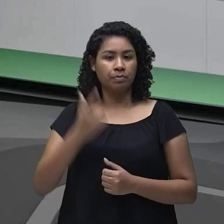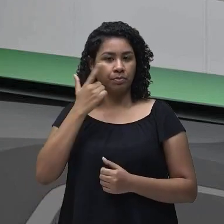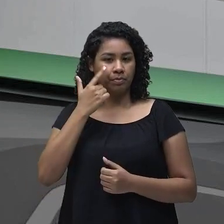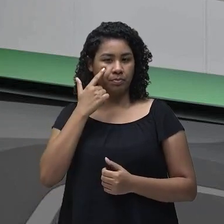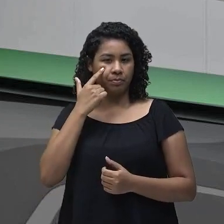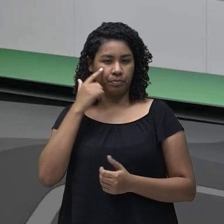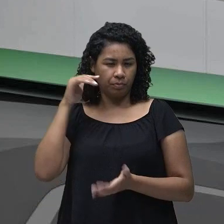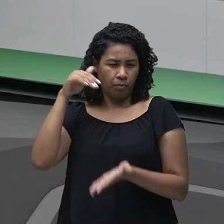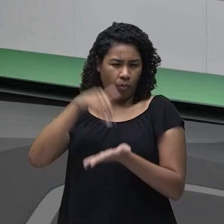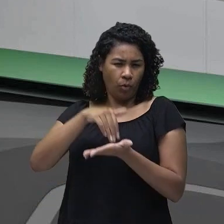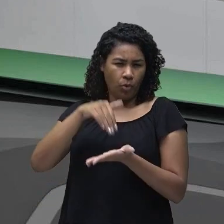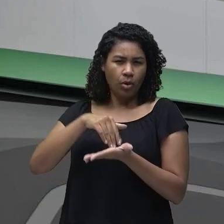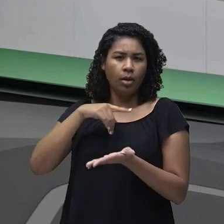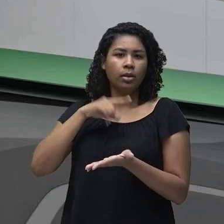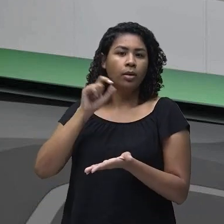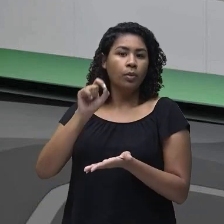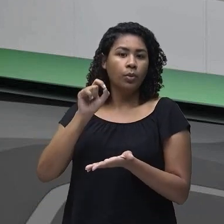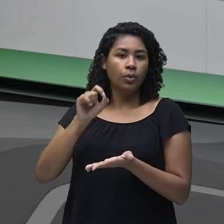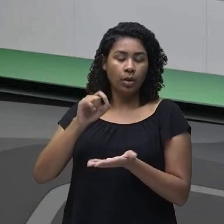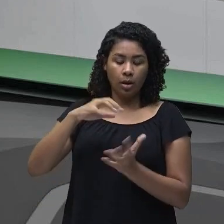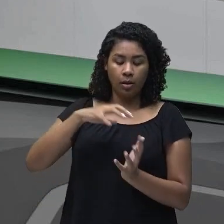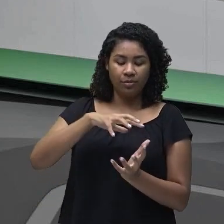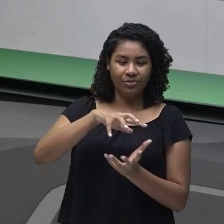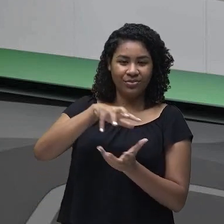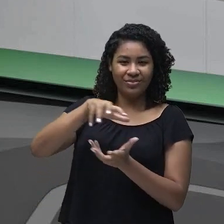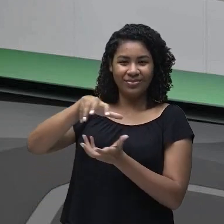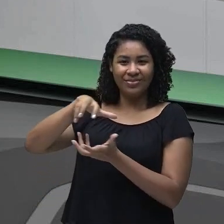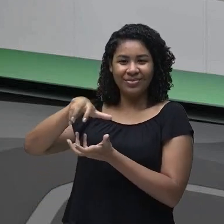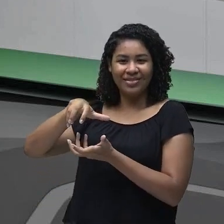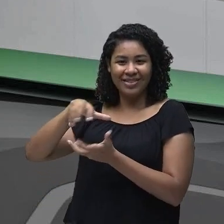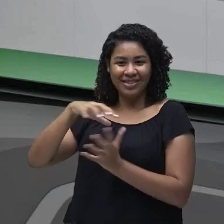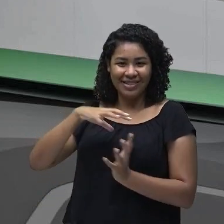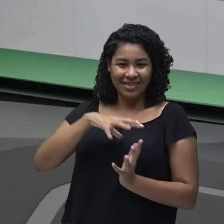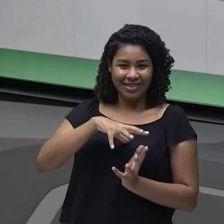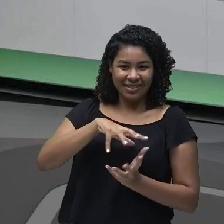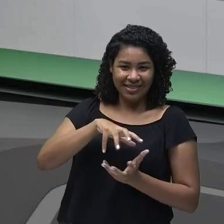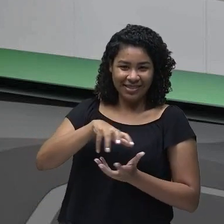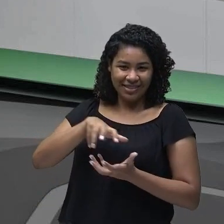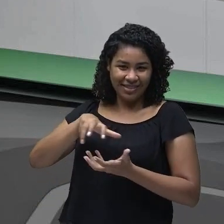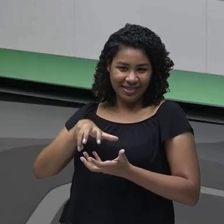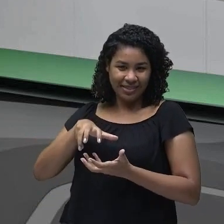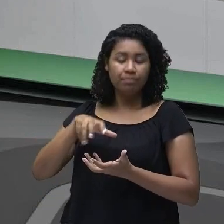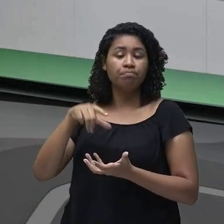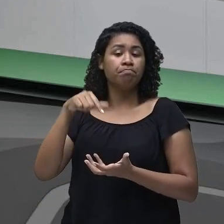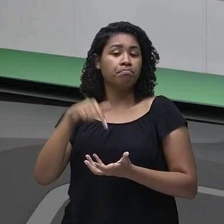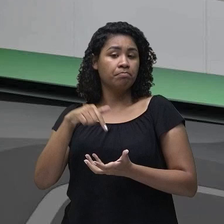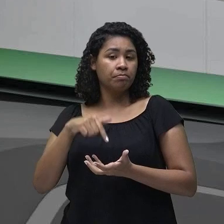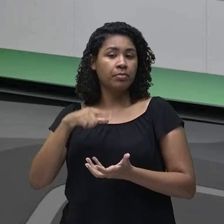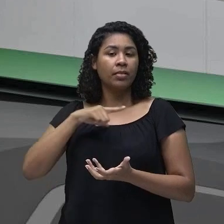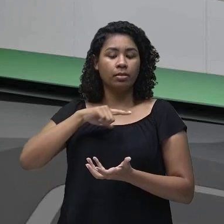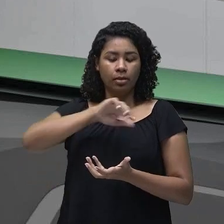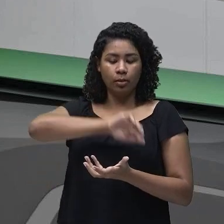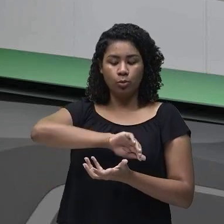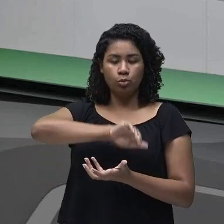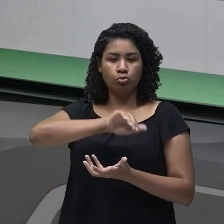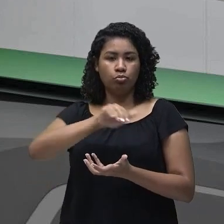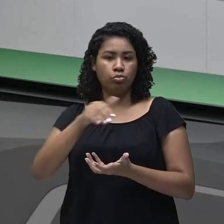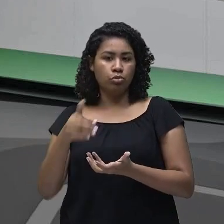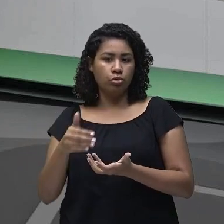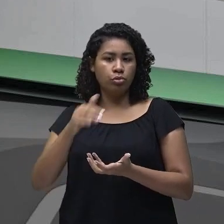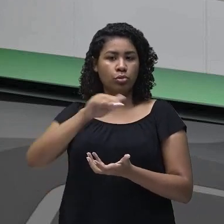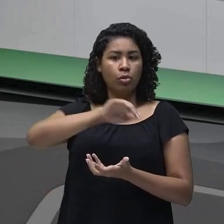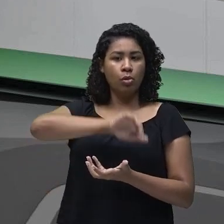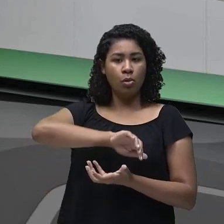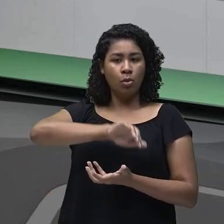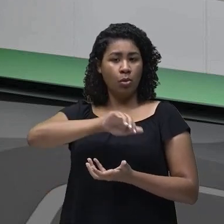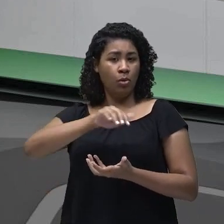nossa imagem, a gente tem a representação do planeta Terra. Né? Então, a gente tem o planeta Terra e tem as camadas da